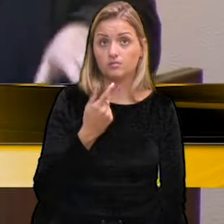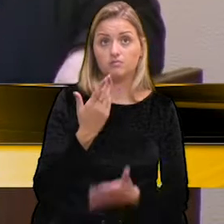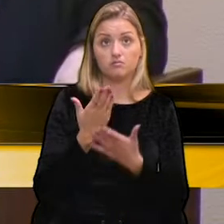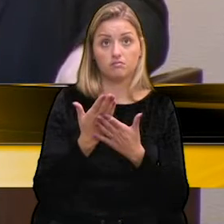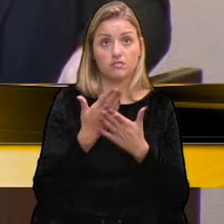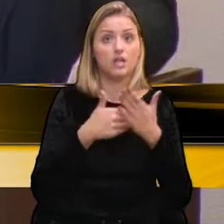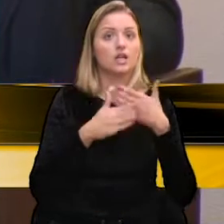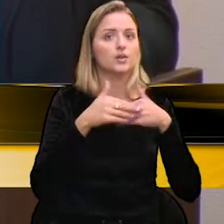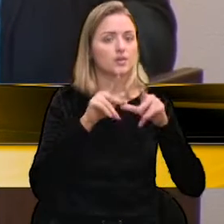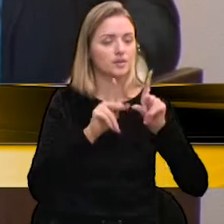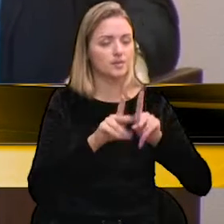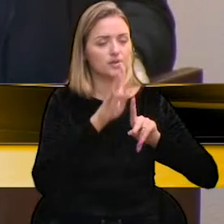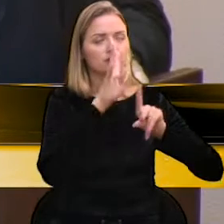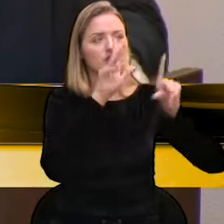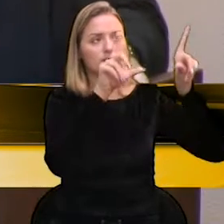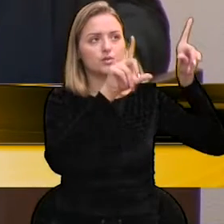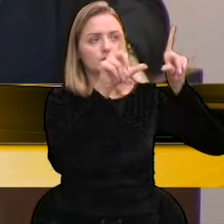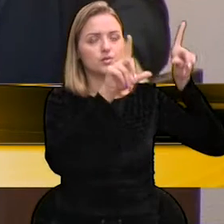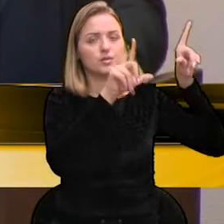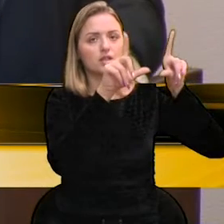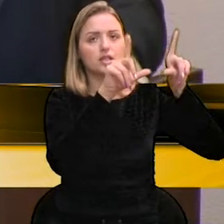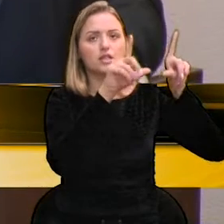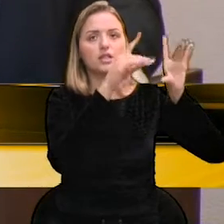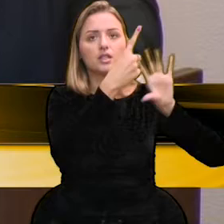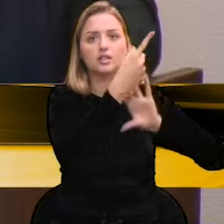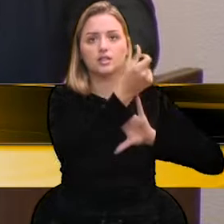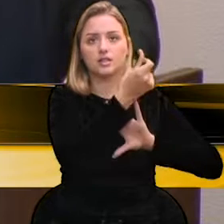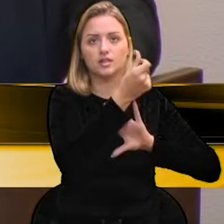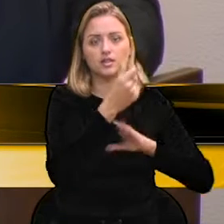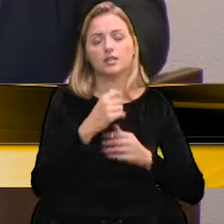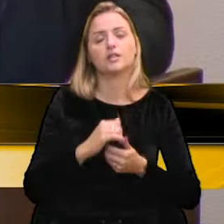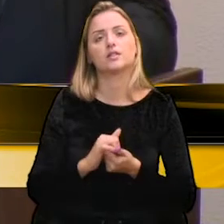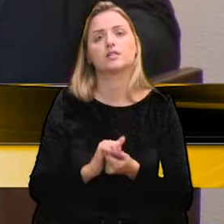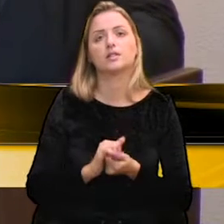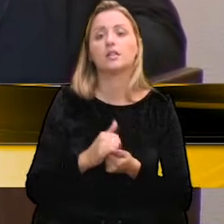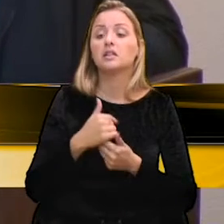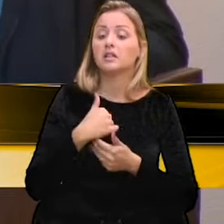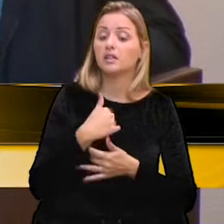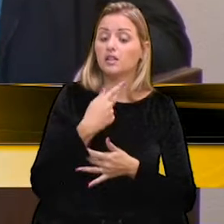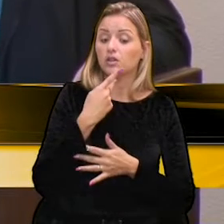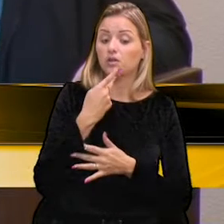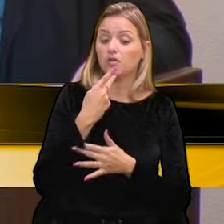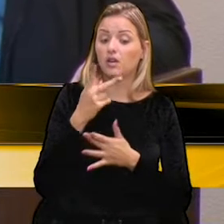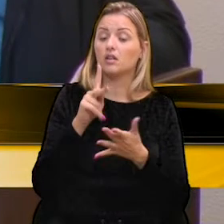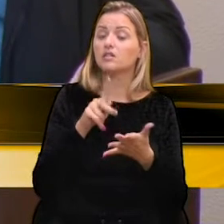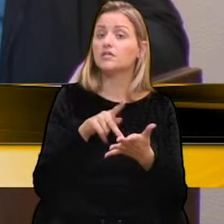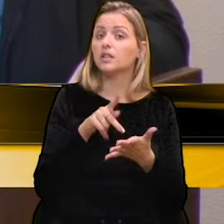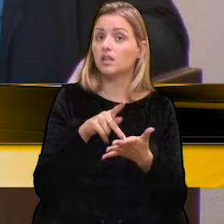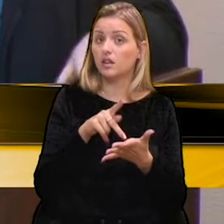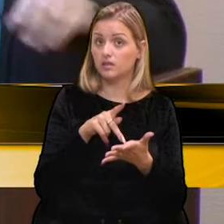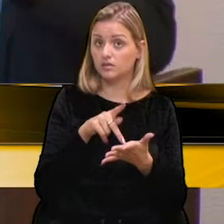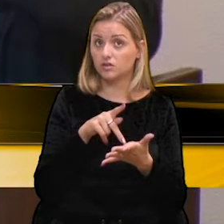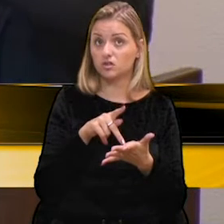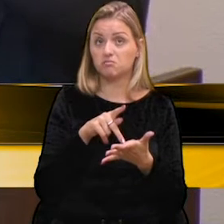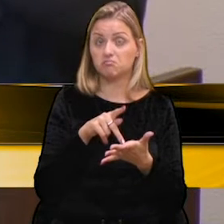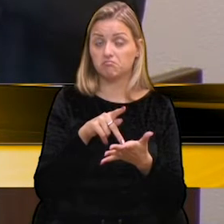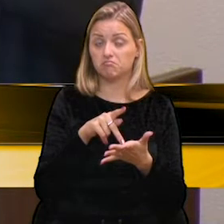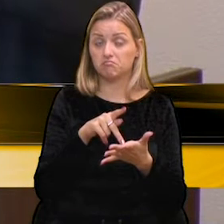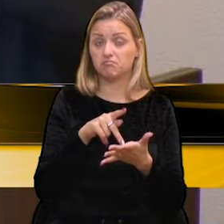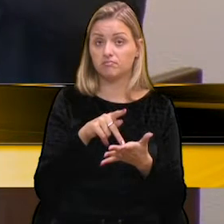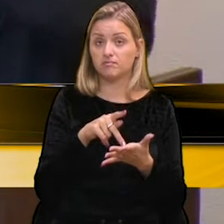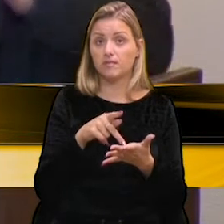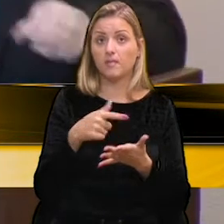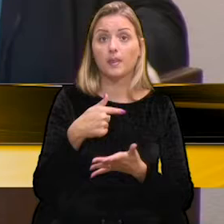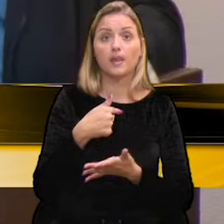aos todos que nos assistem pela TV Câmara, canal 16, confesso que eu